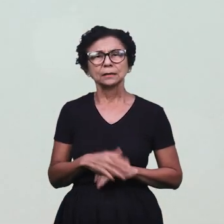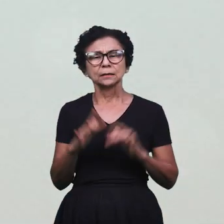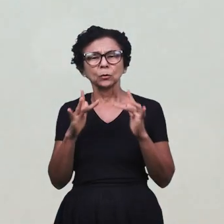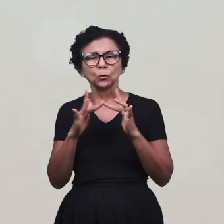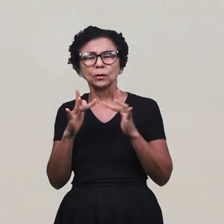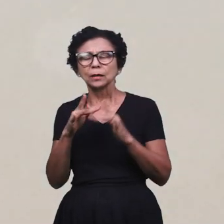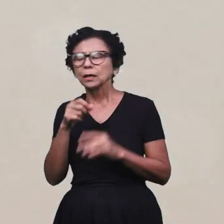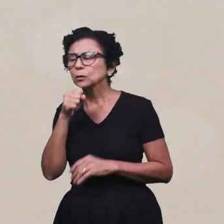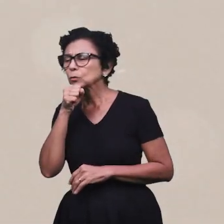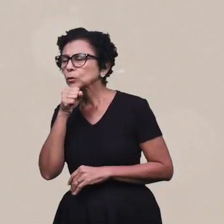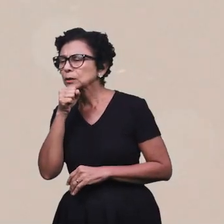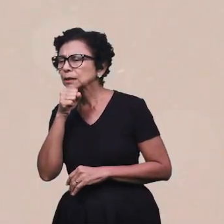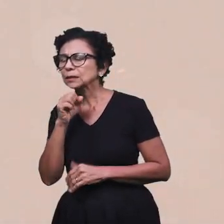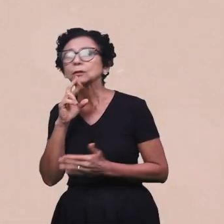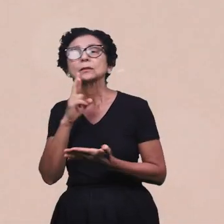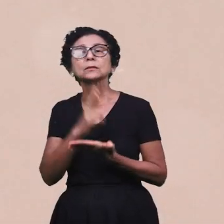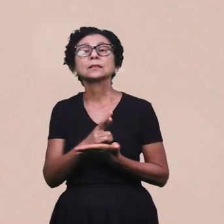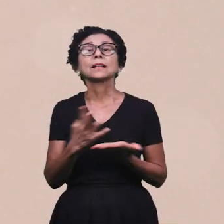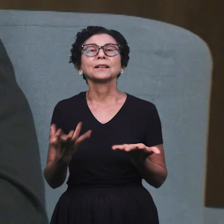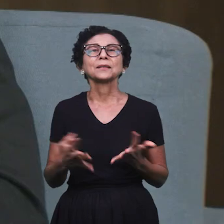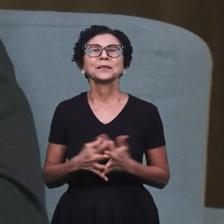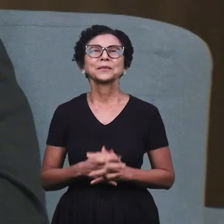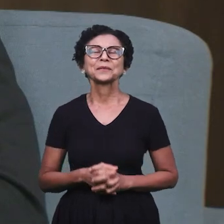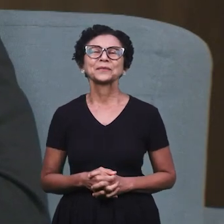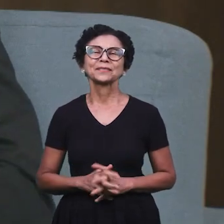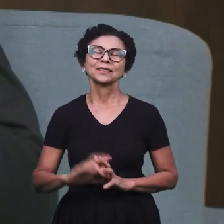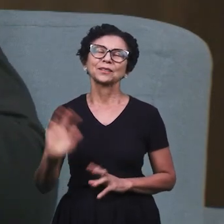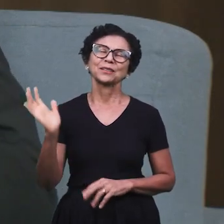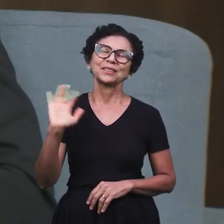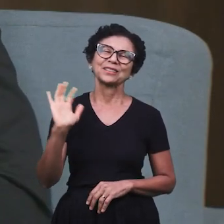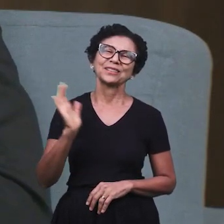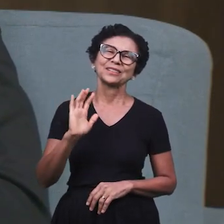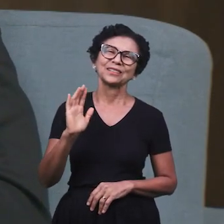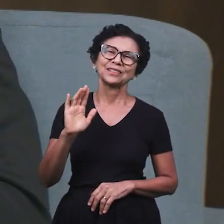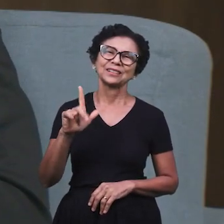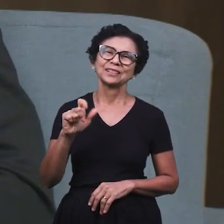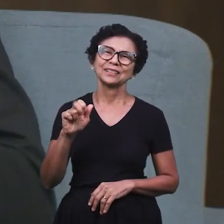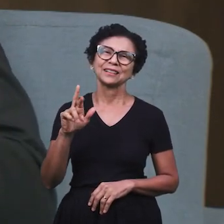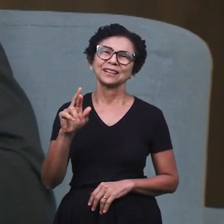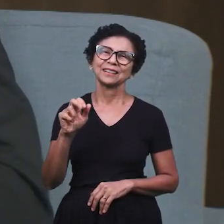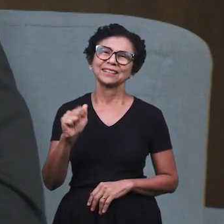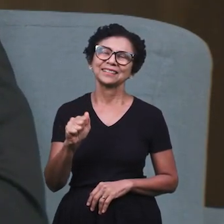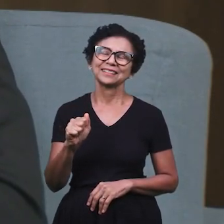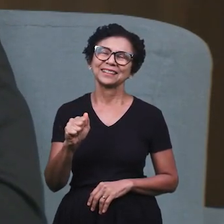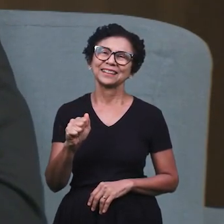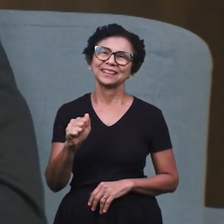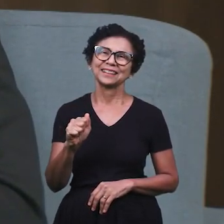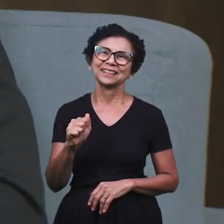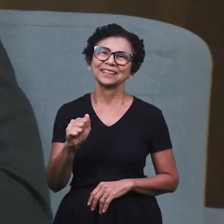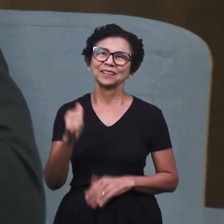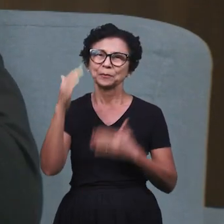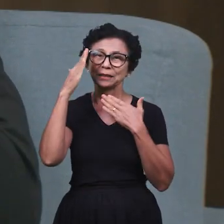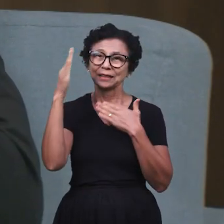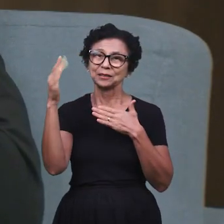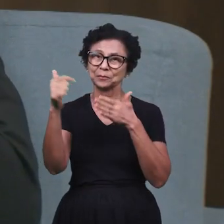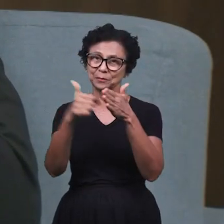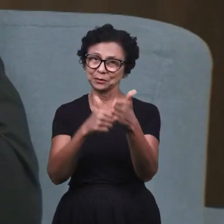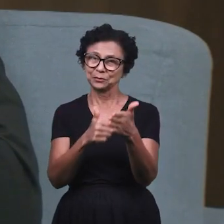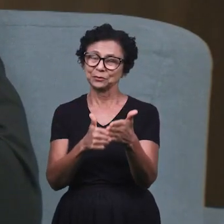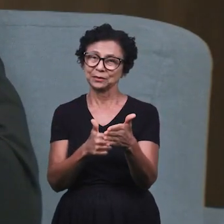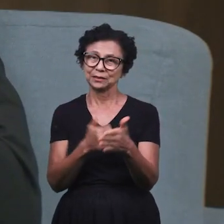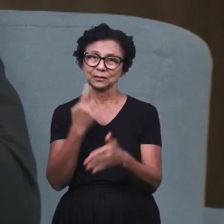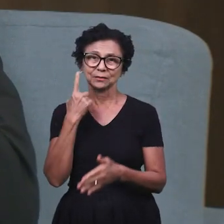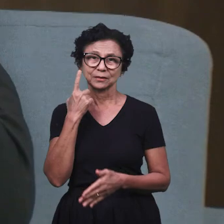conviver com um idoso? A paz do Senhor Jesus, amém. Ei, Lara, é muito bom ter você por aqui. Obrigado por enviar sua pergunta. E agora nós vamos